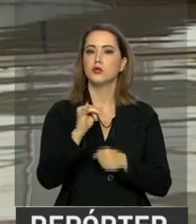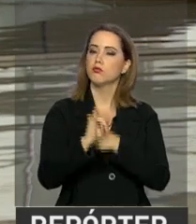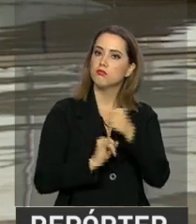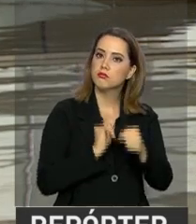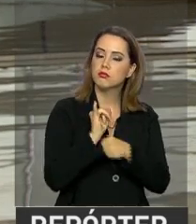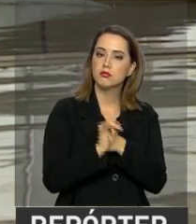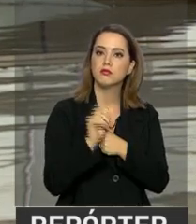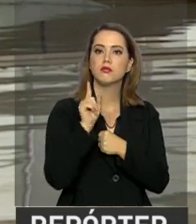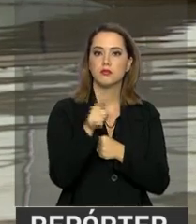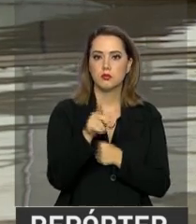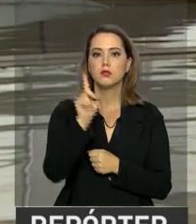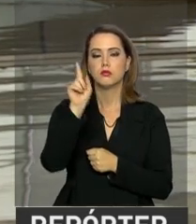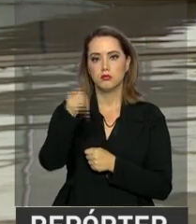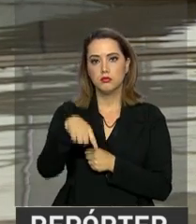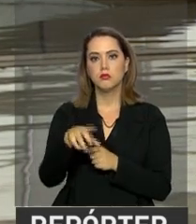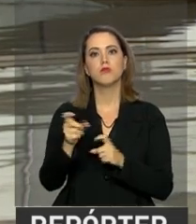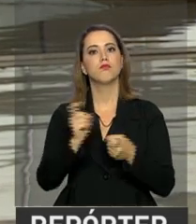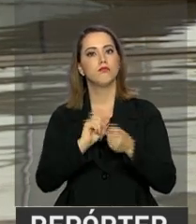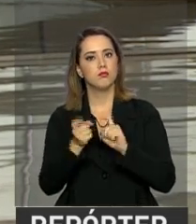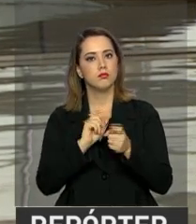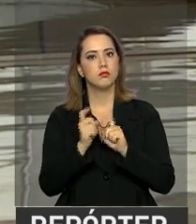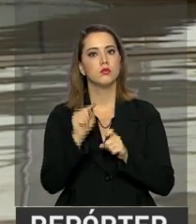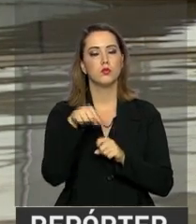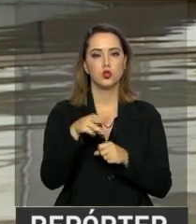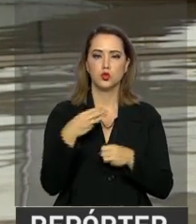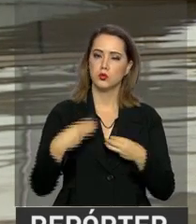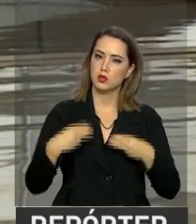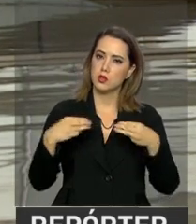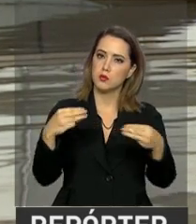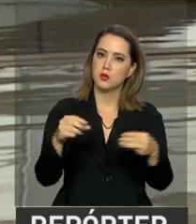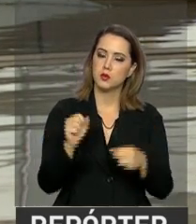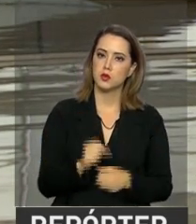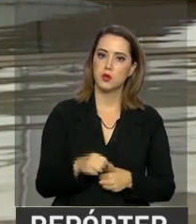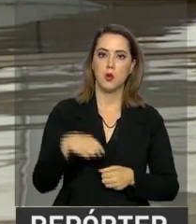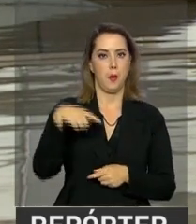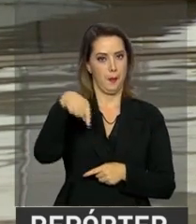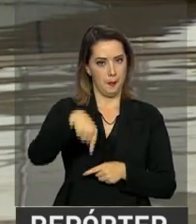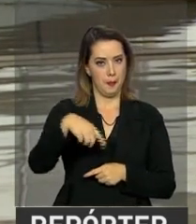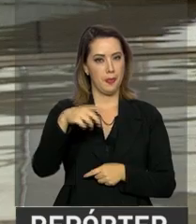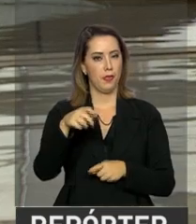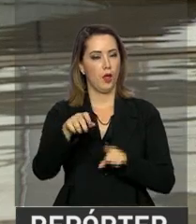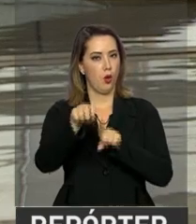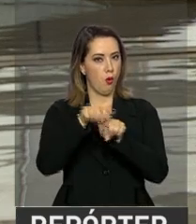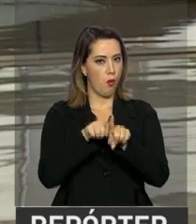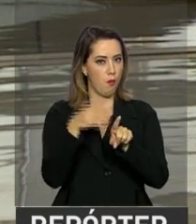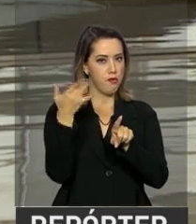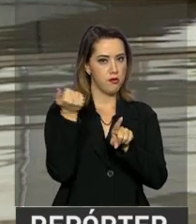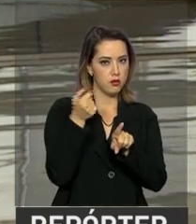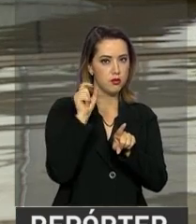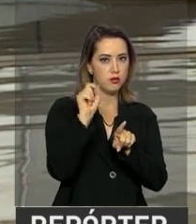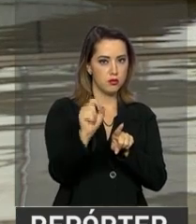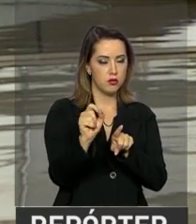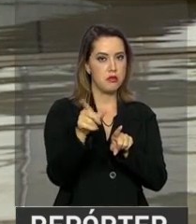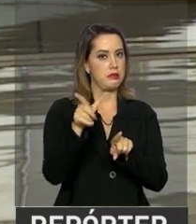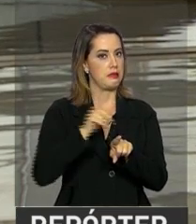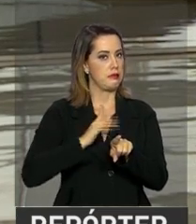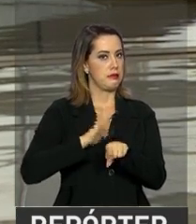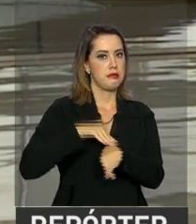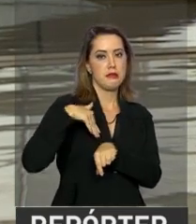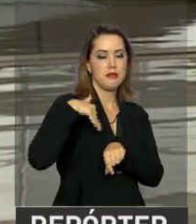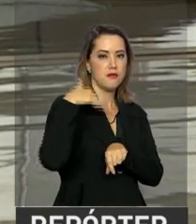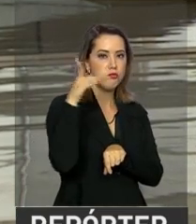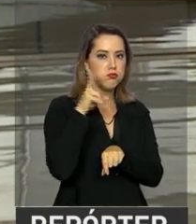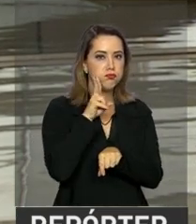Transparência, que é administrado pelo Ministério. No mês de maio, no mês passado, o portal recebeu o recorde de